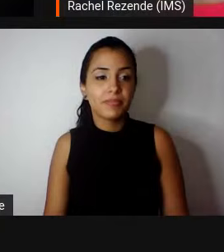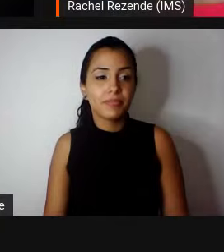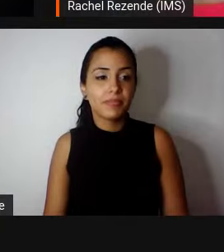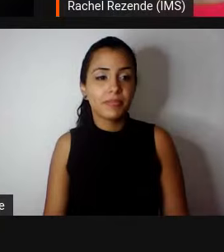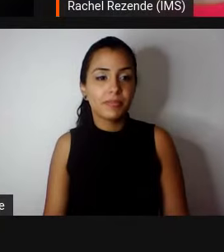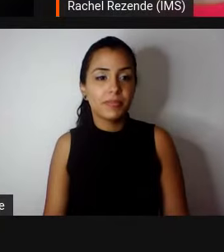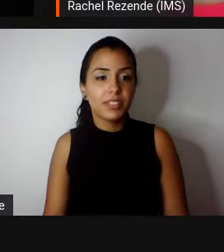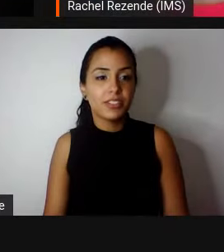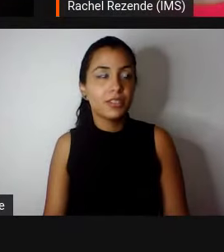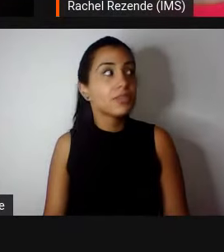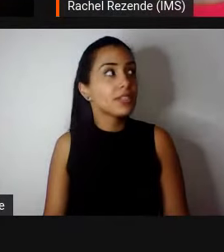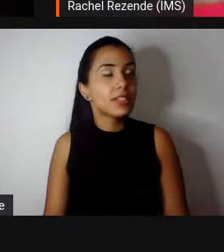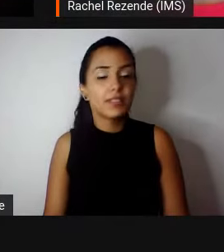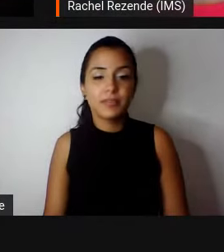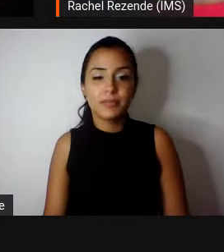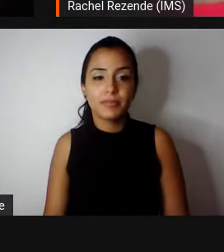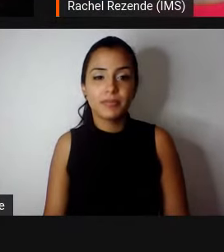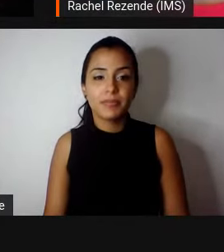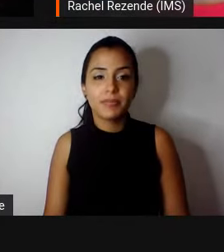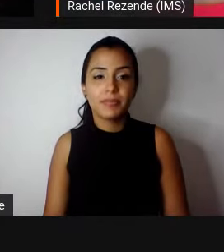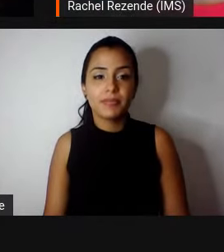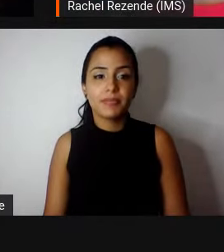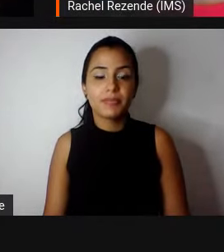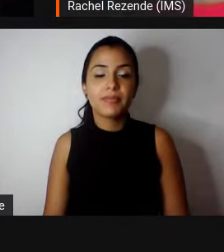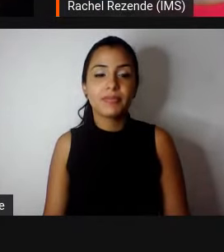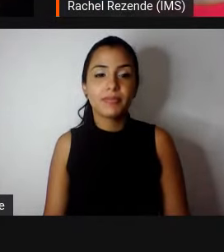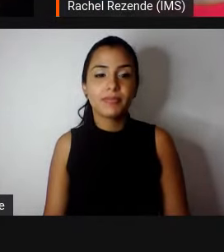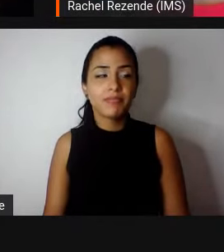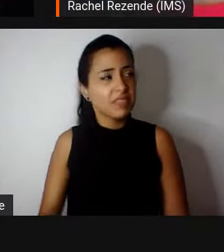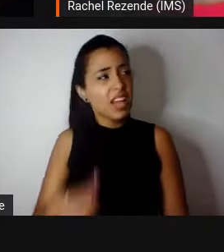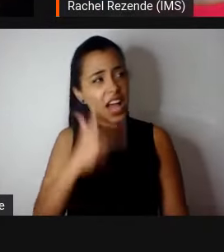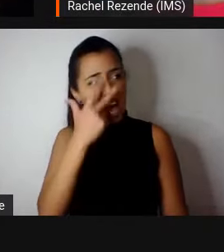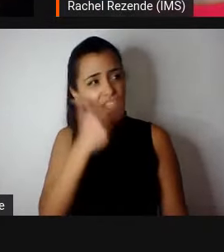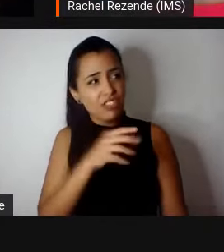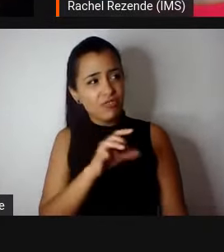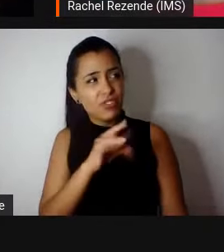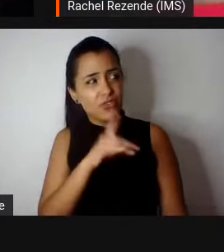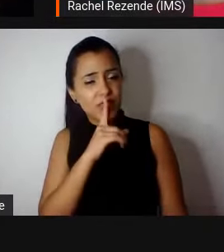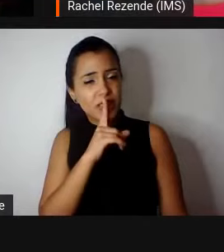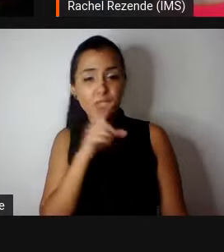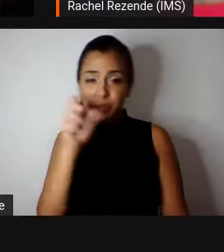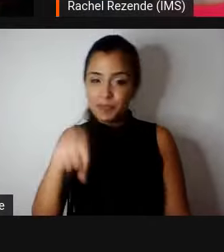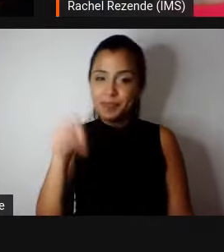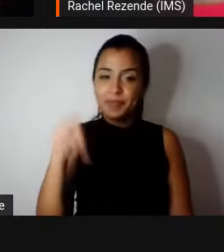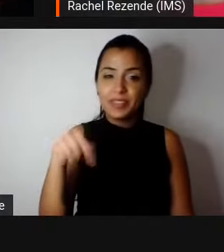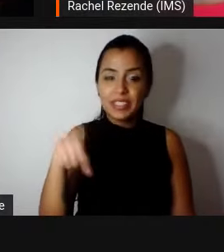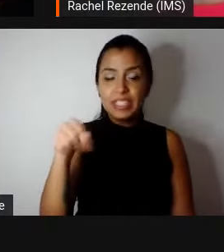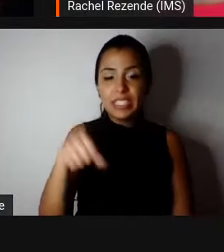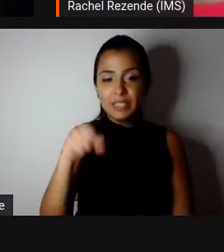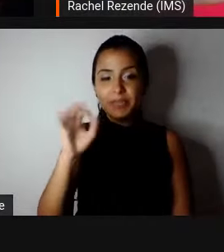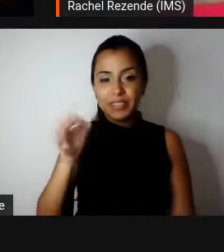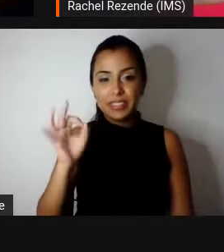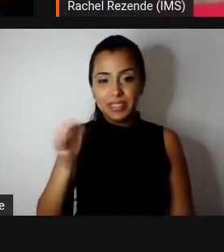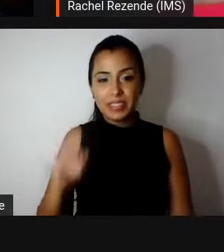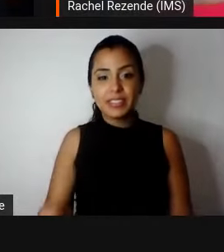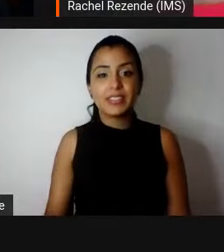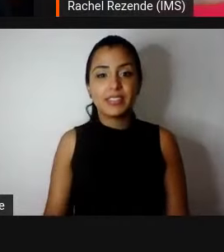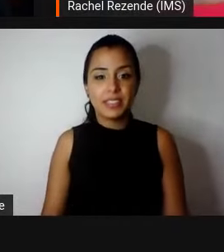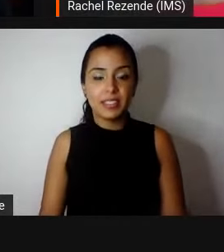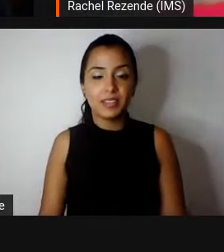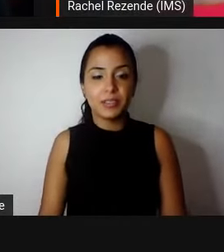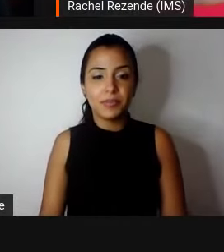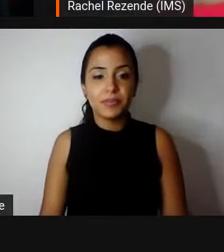Agora, você me pergunta... Ah, não, acho que foi isso. Foi isso. Não, eu acho que, olha, a